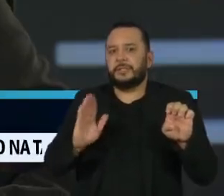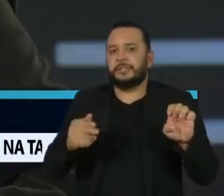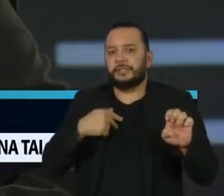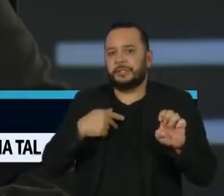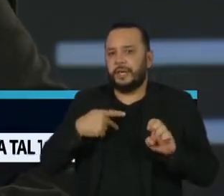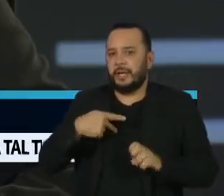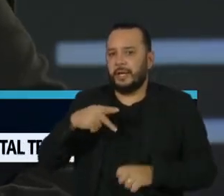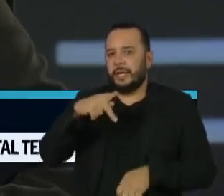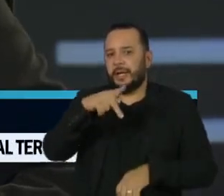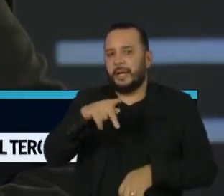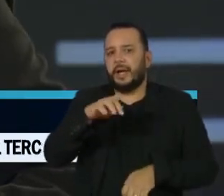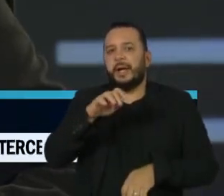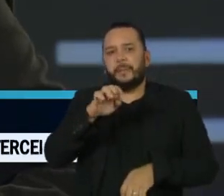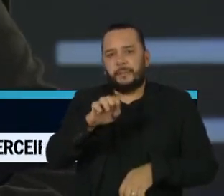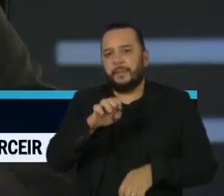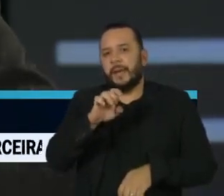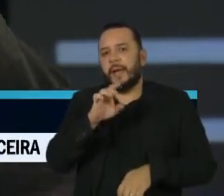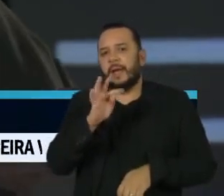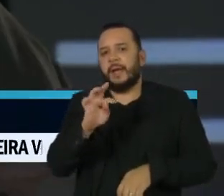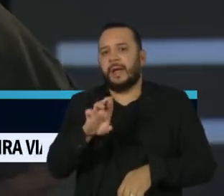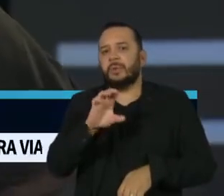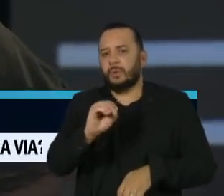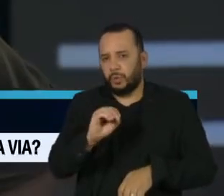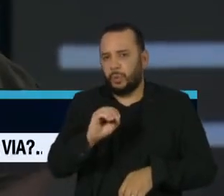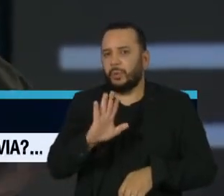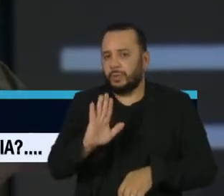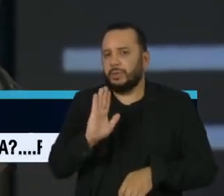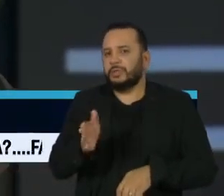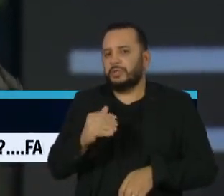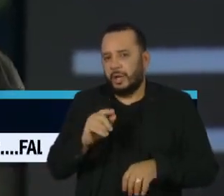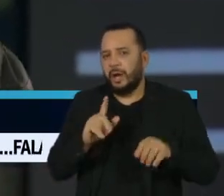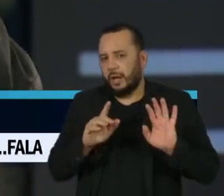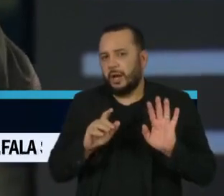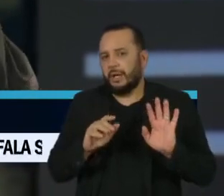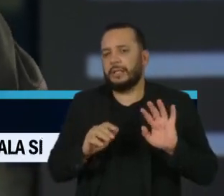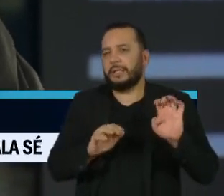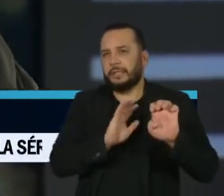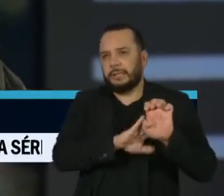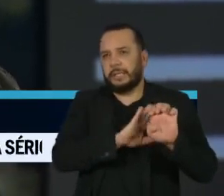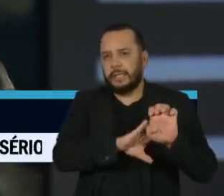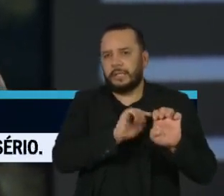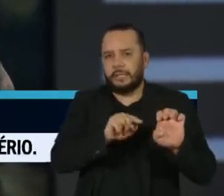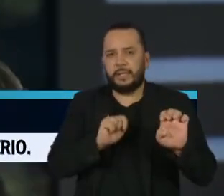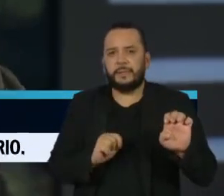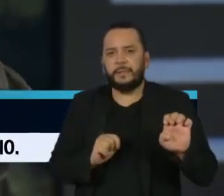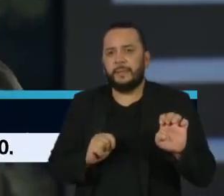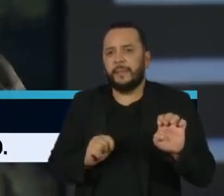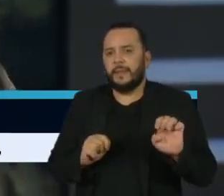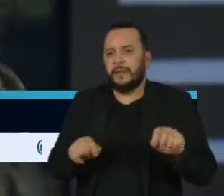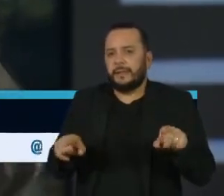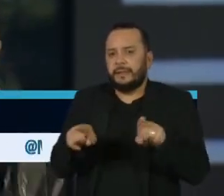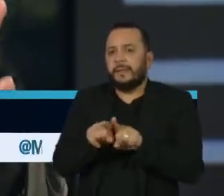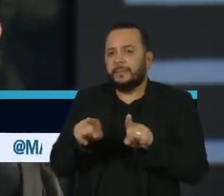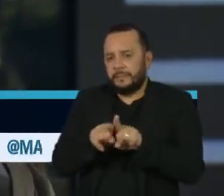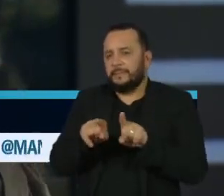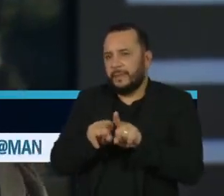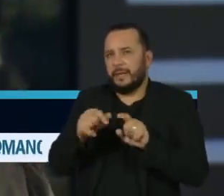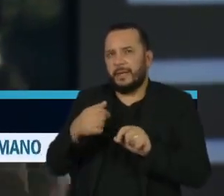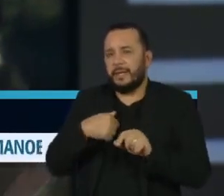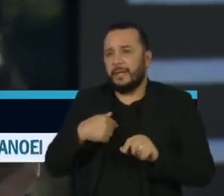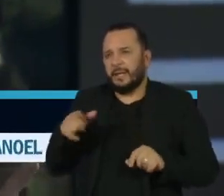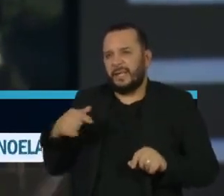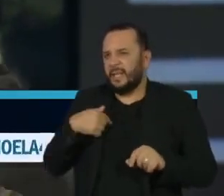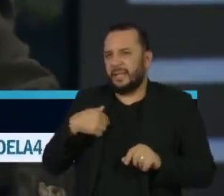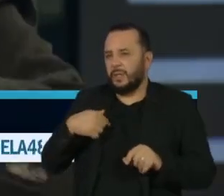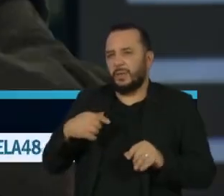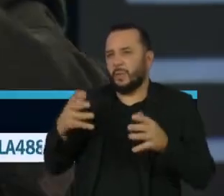Então, essa população que não necessariamente... Eu até posso acreditar que o sujeito não estivesse querendo falar do Adolf Hitler,